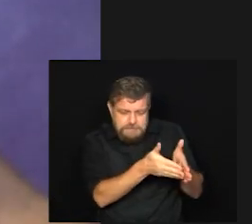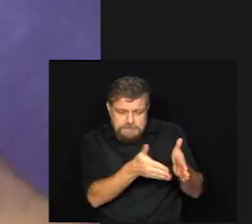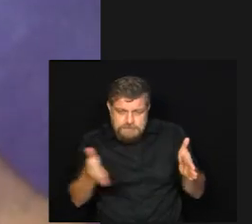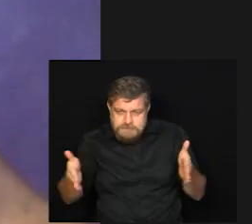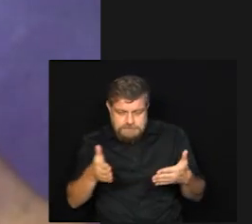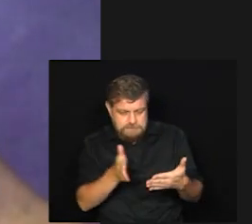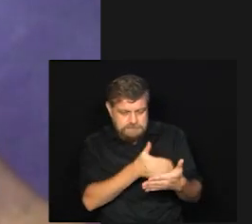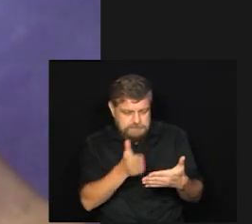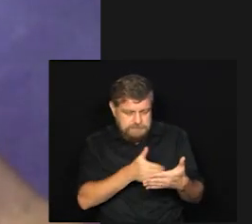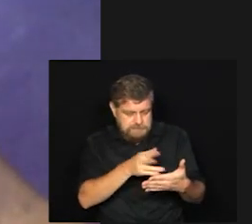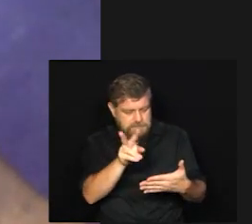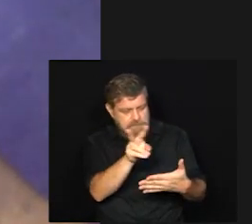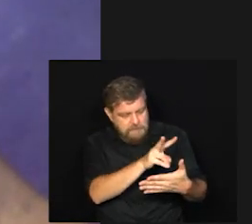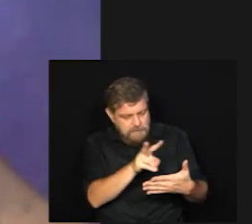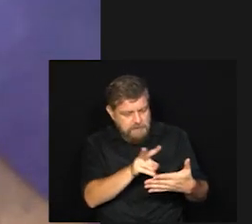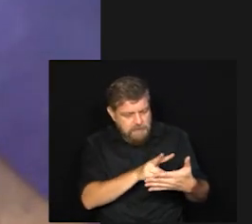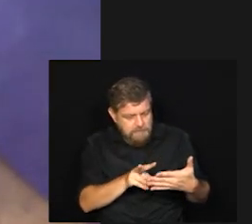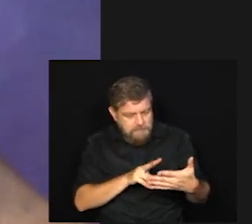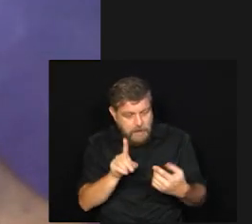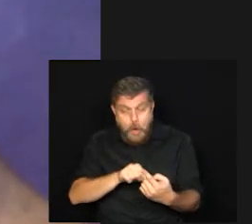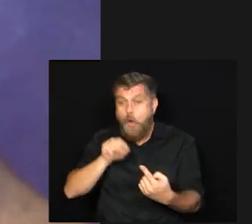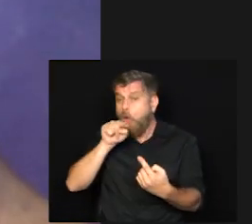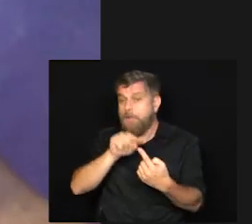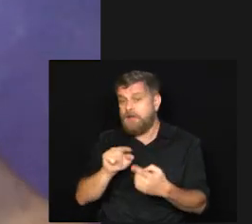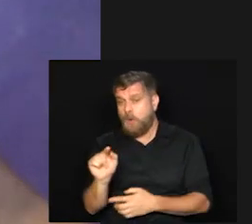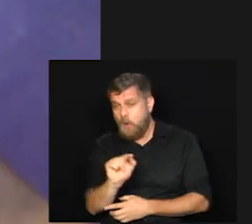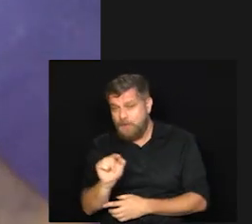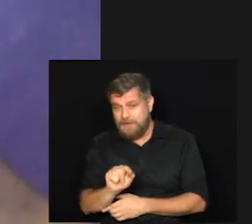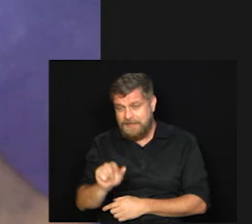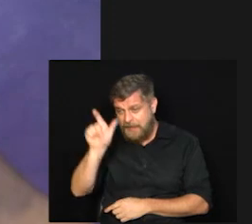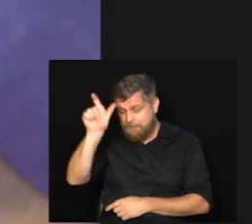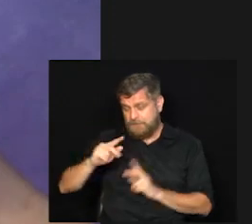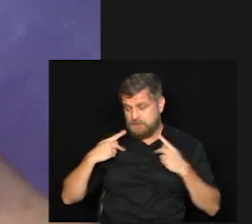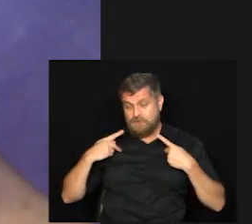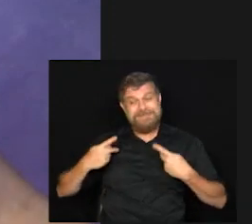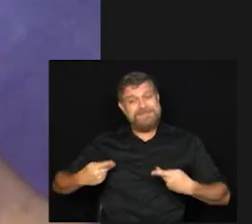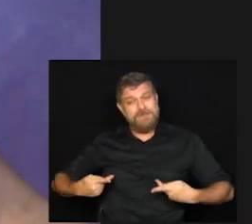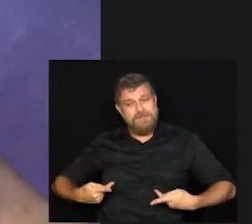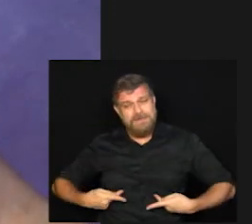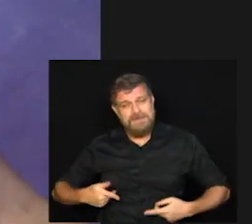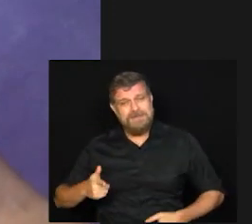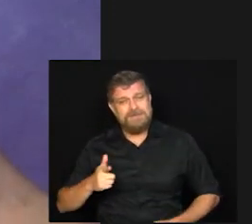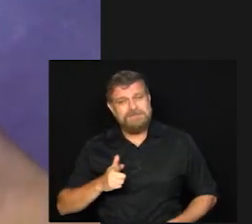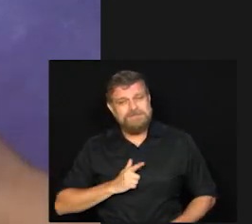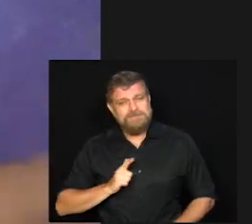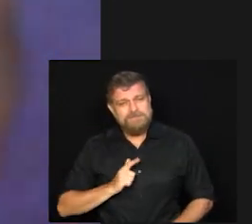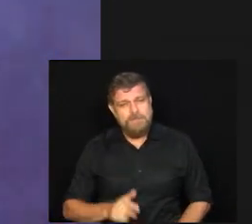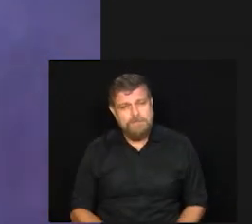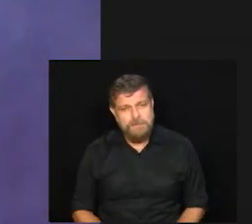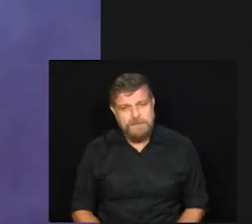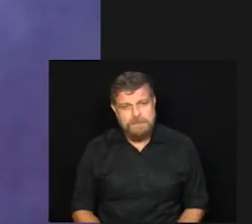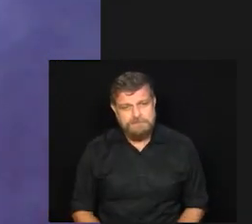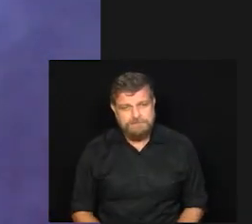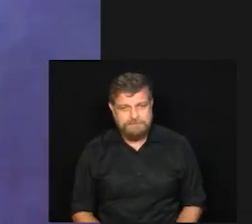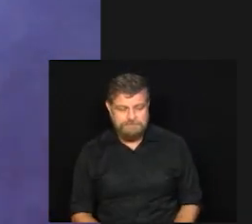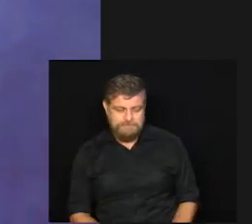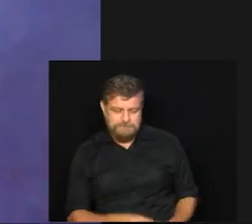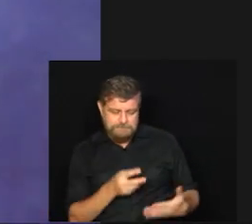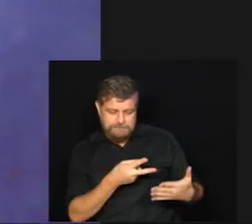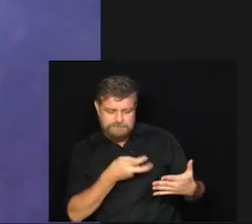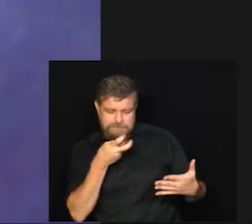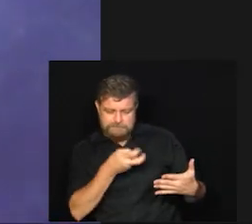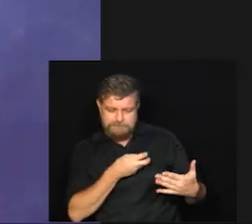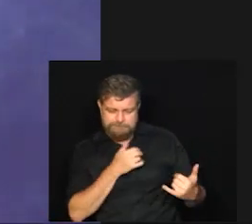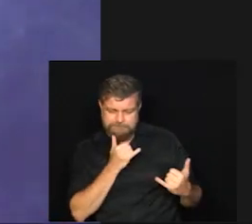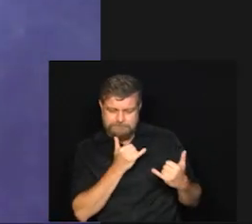o objetivo principal é que o ser humano, Gabriel, ele vai muito pela semelhança,